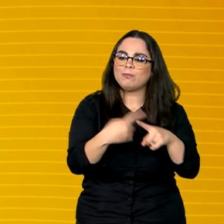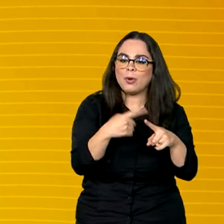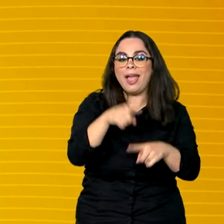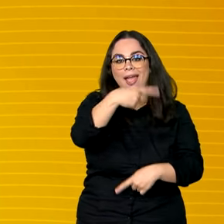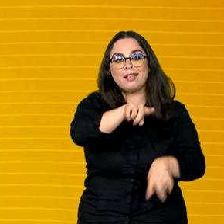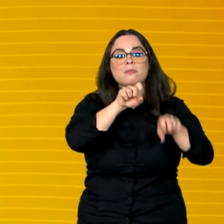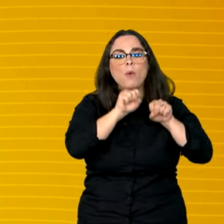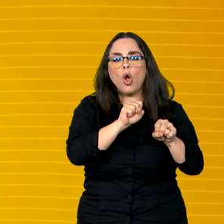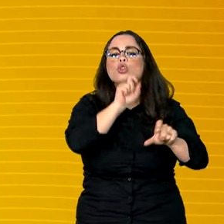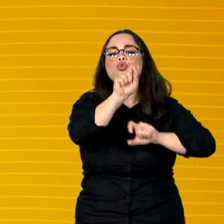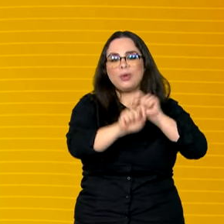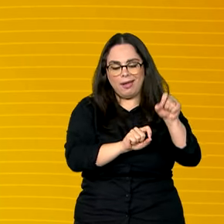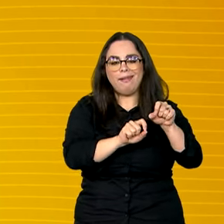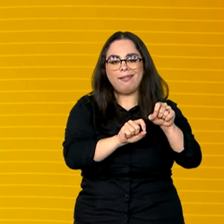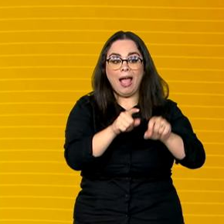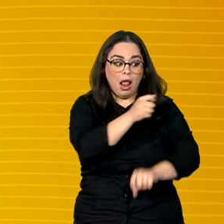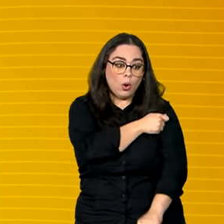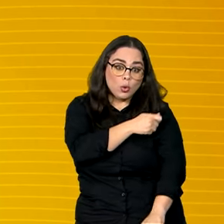possam...